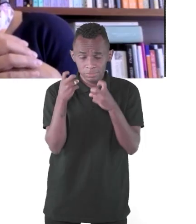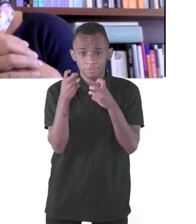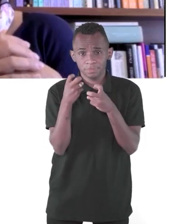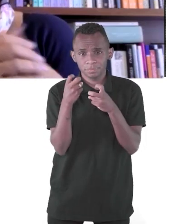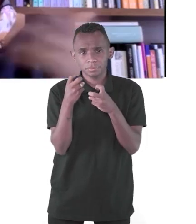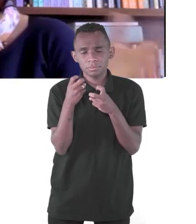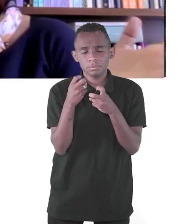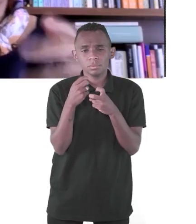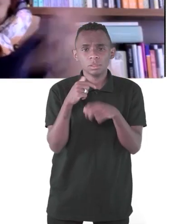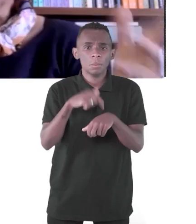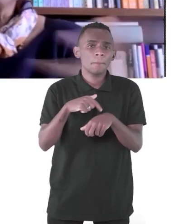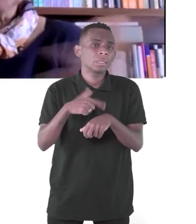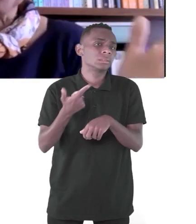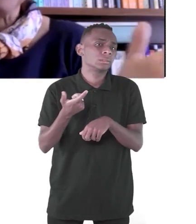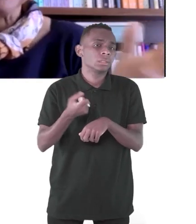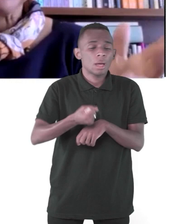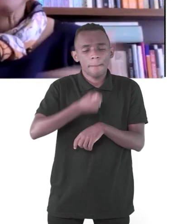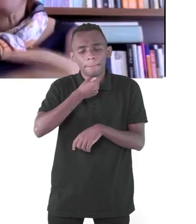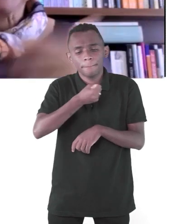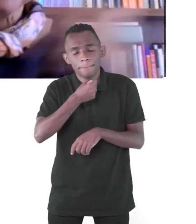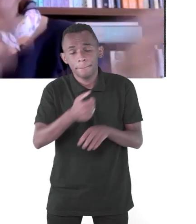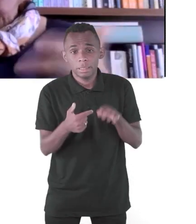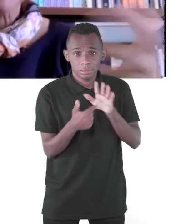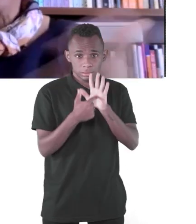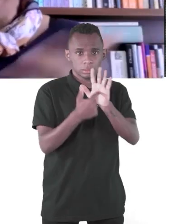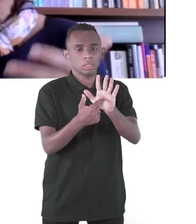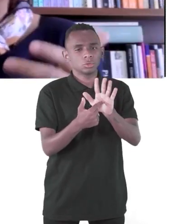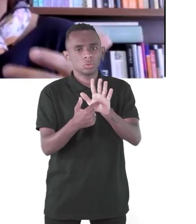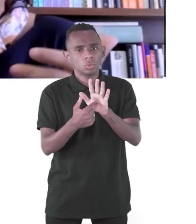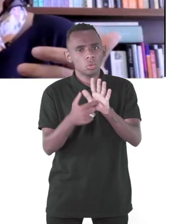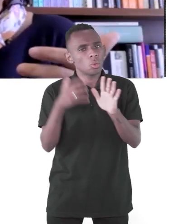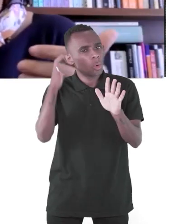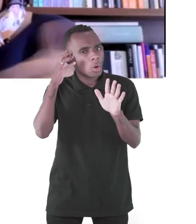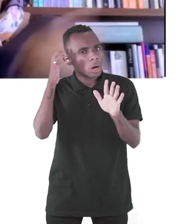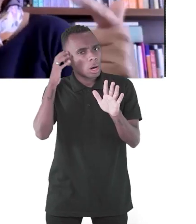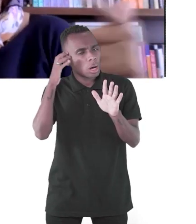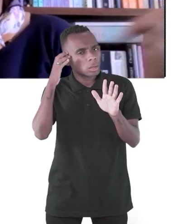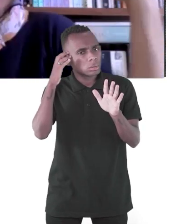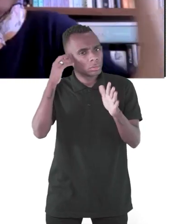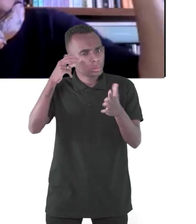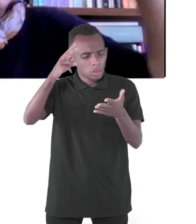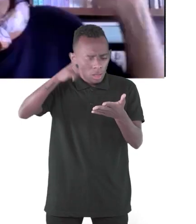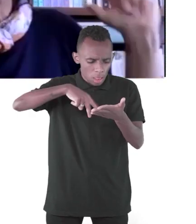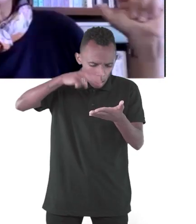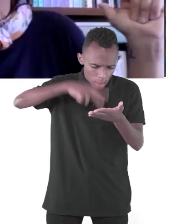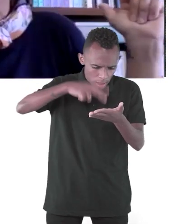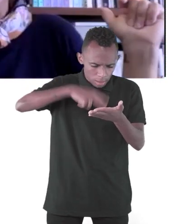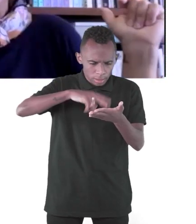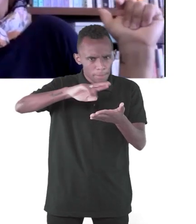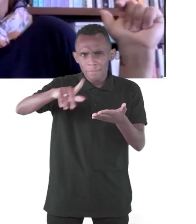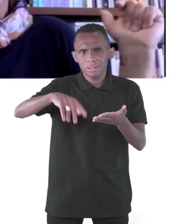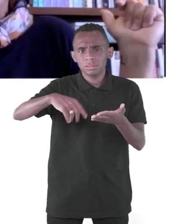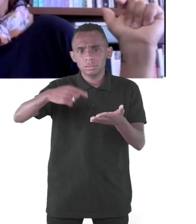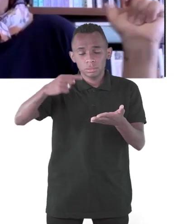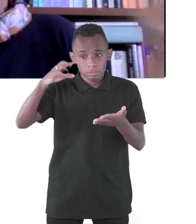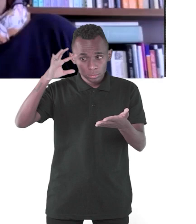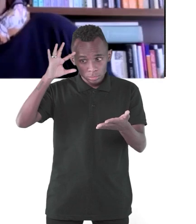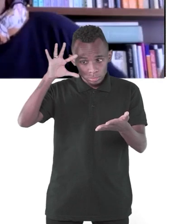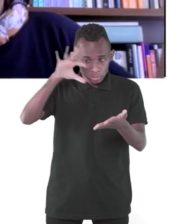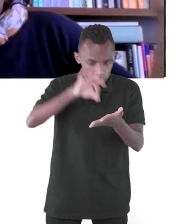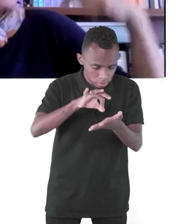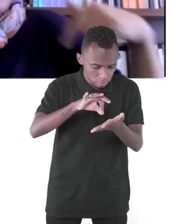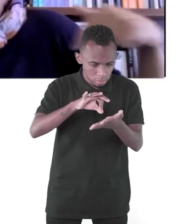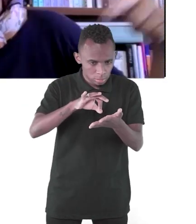um apresentador, um locutor, né, falando da nossa área aqui, está lendo sem pensar naquilo que está lendo.